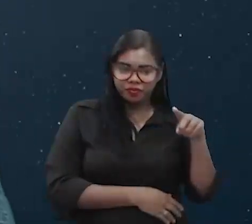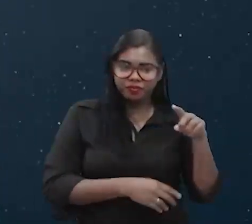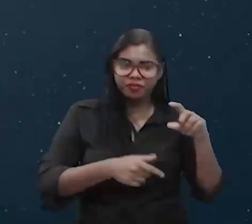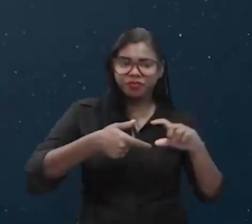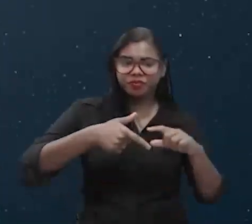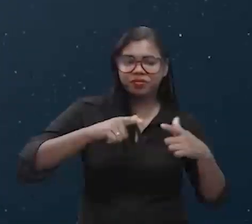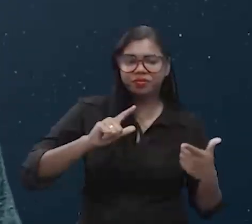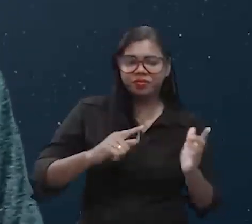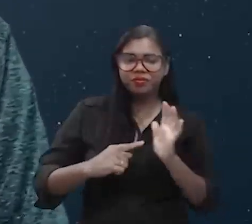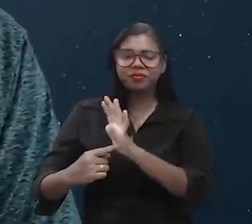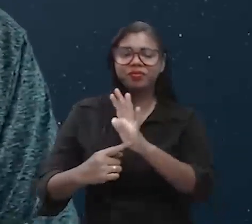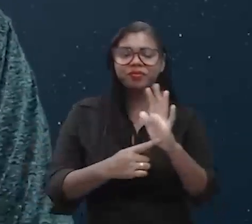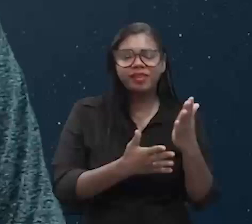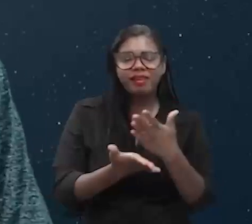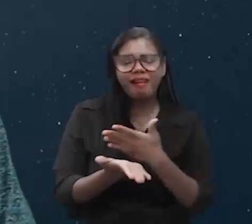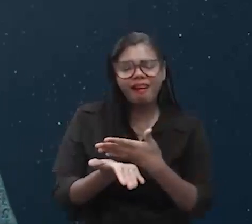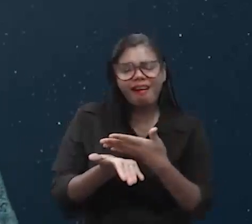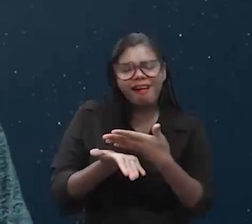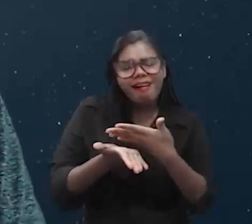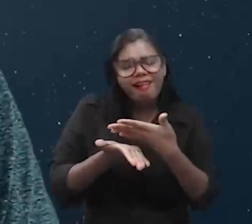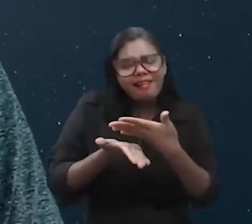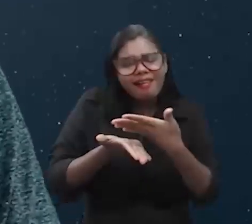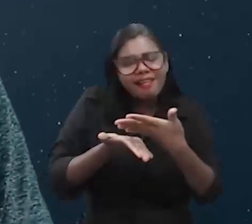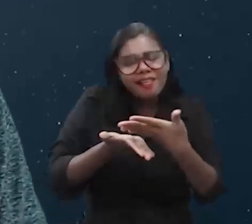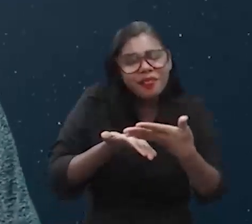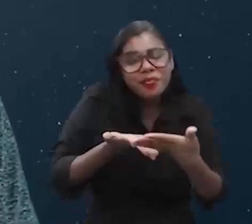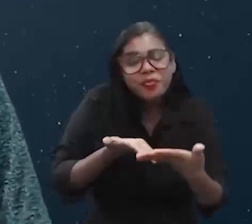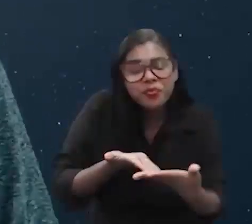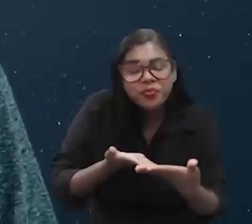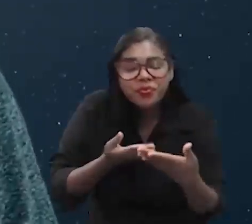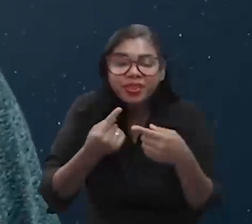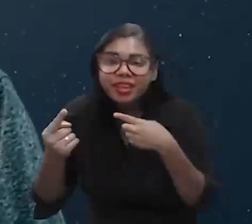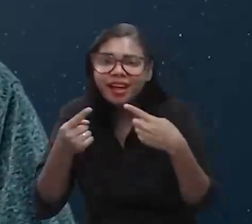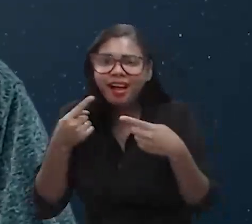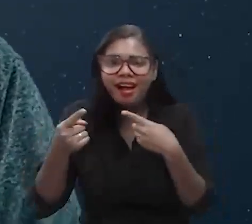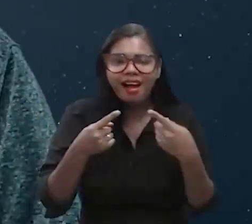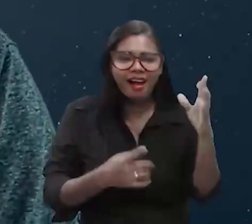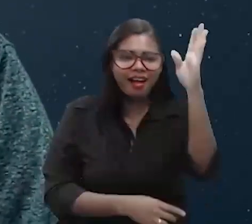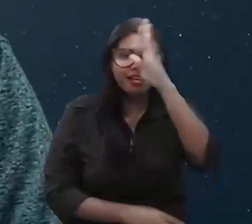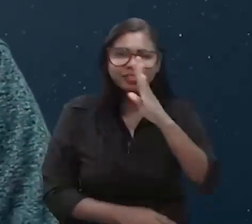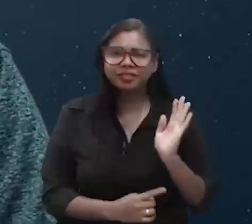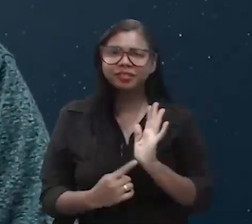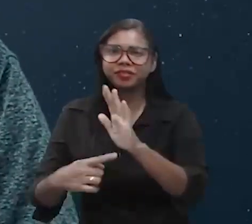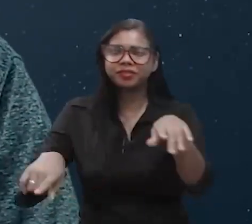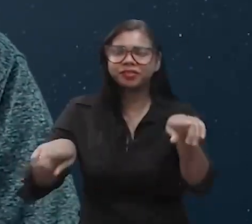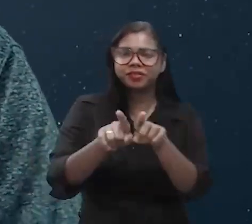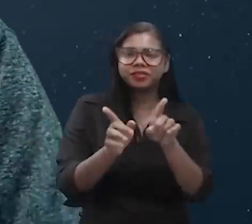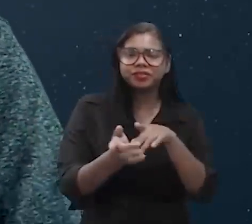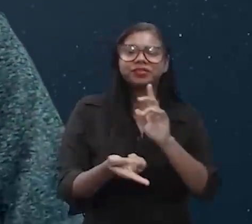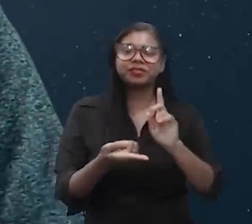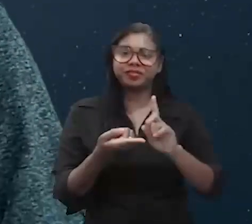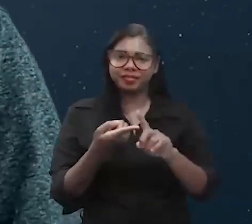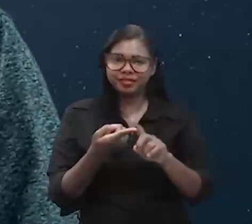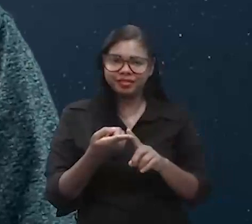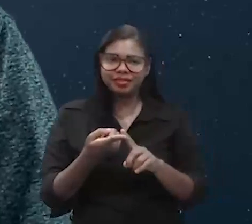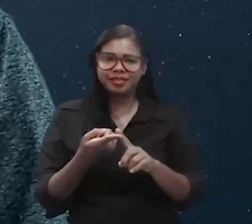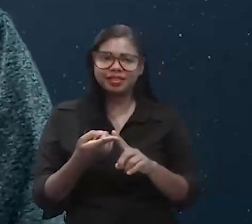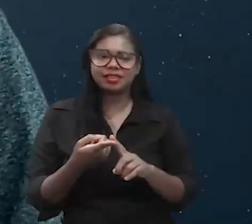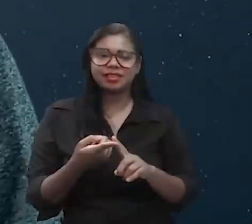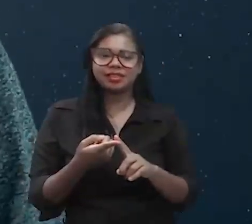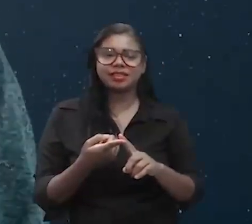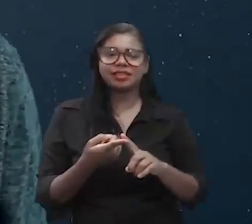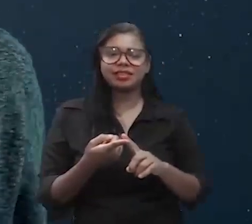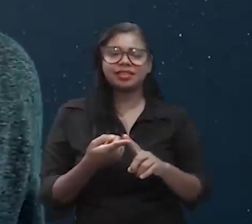vai começar a discutir o Brasil, estudar o Brasil, mas nós vamos pegar esse Brasil que nós